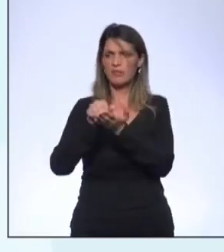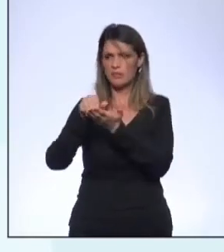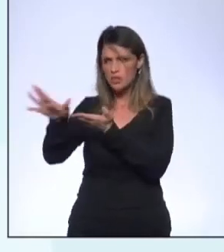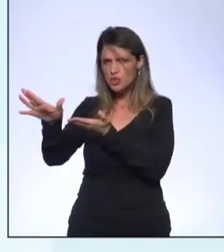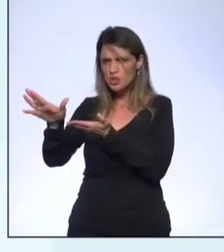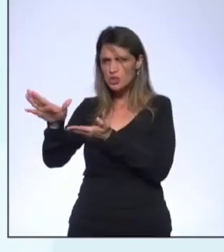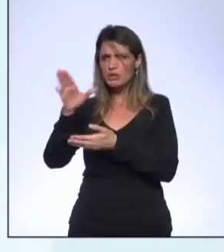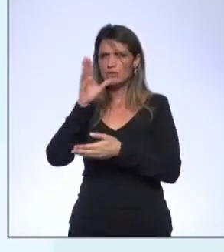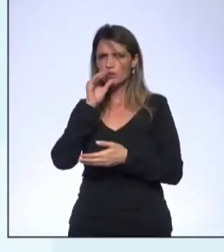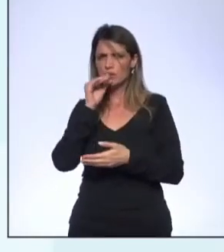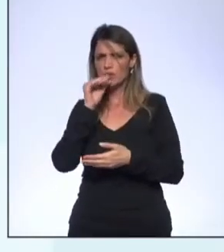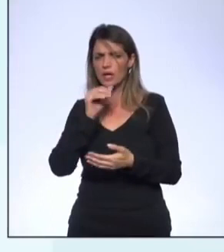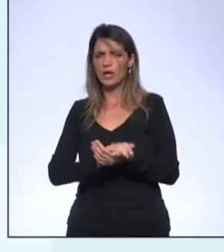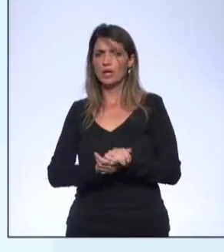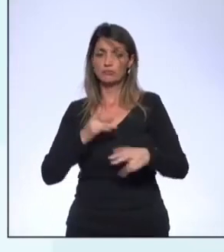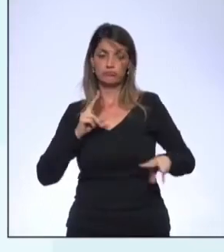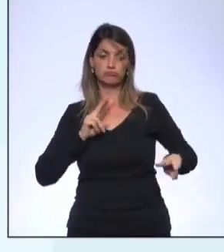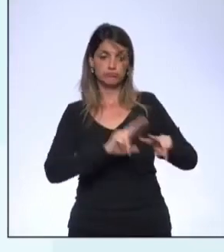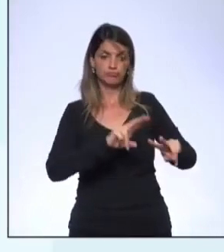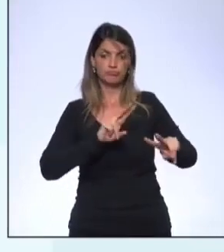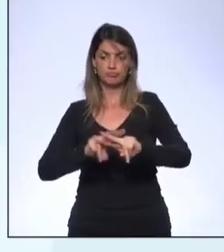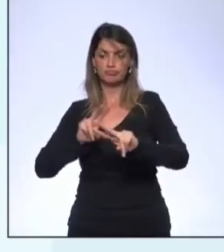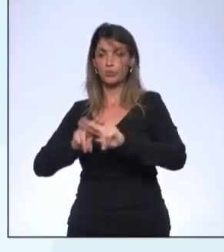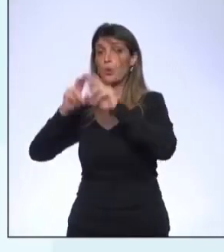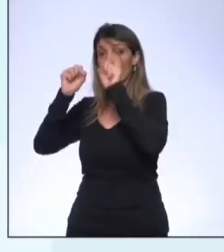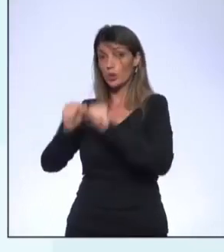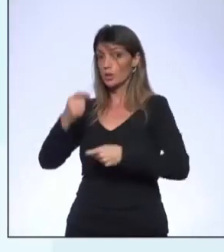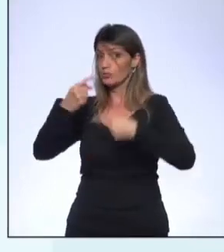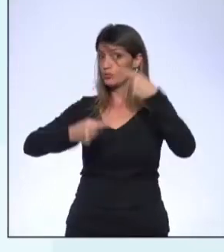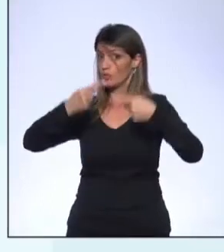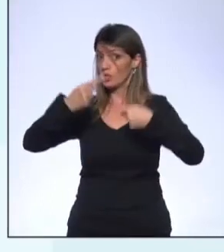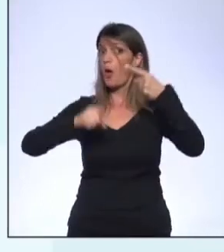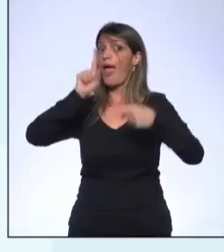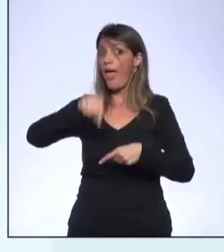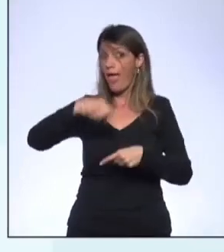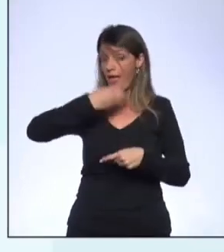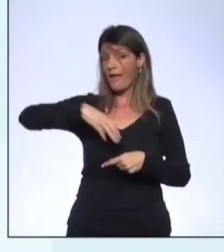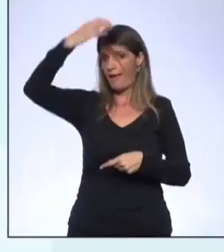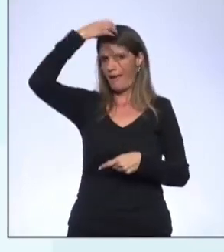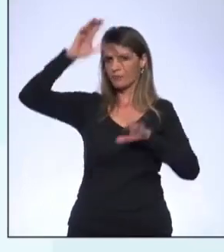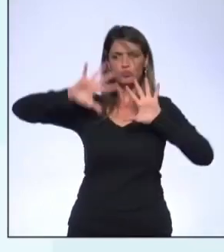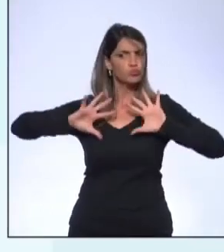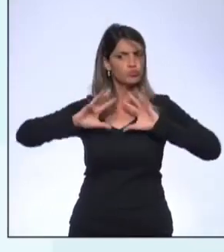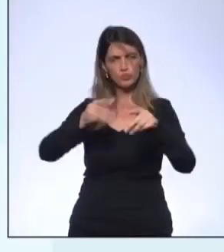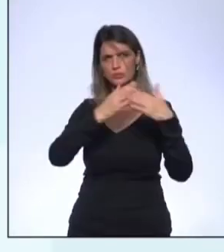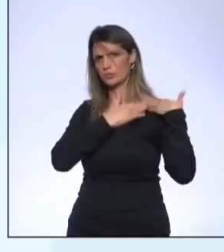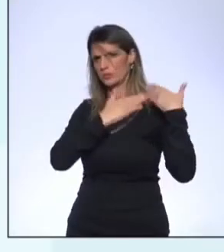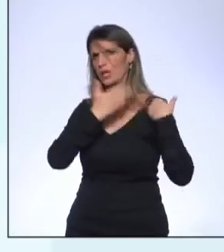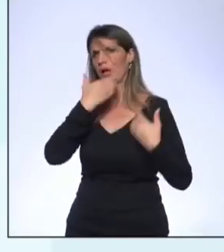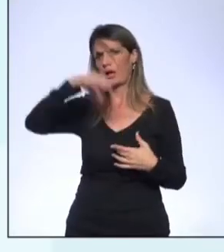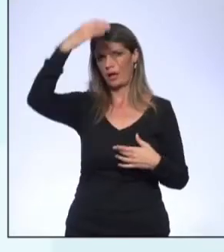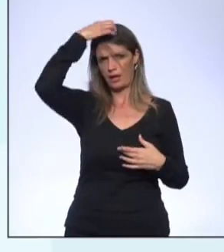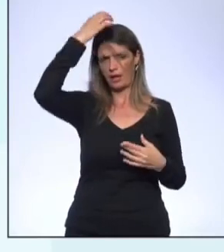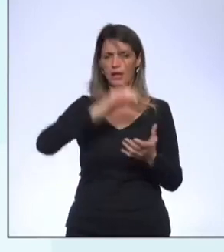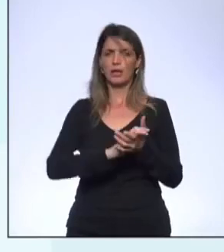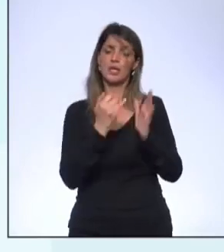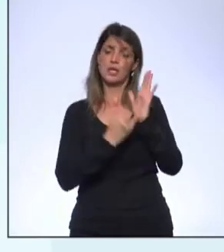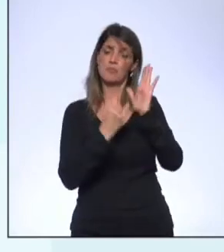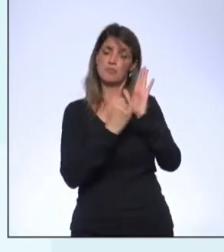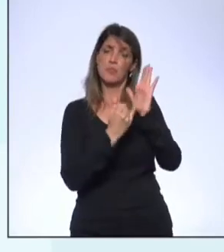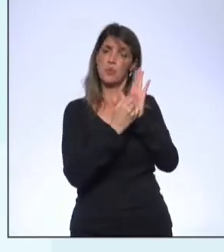ordenava prisões e aplicava sentenças, ou seja, o poder judiciário era o rei também, tá? E estabelecia o valor dos